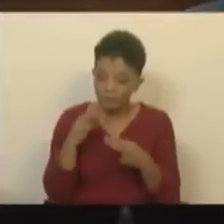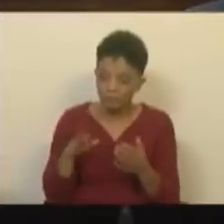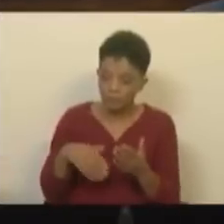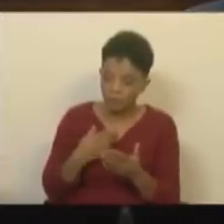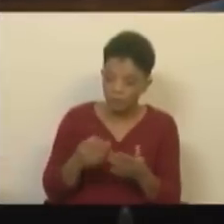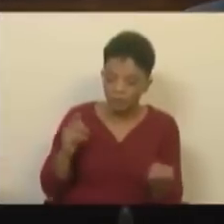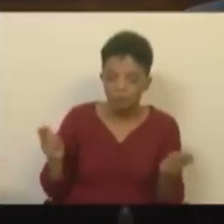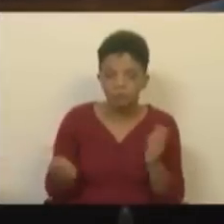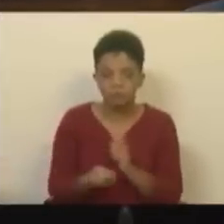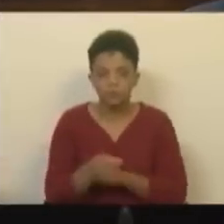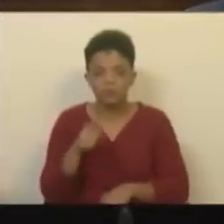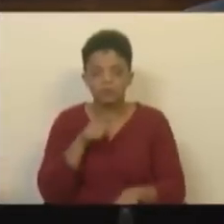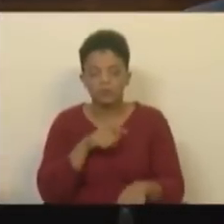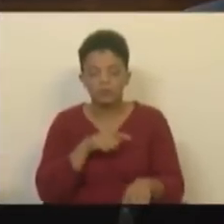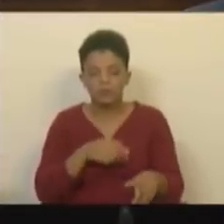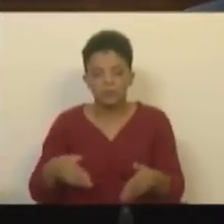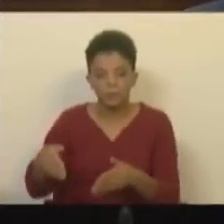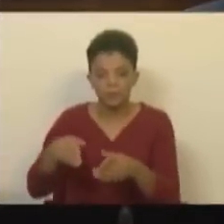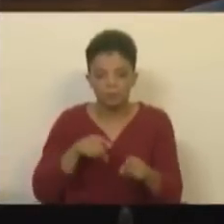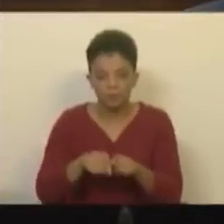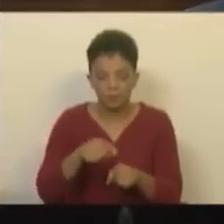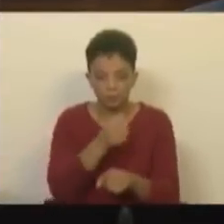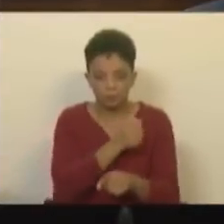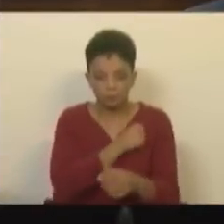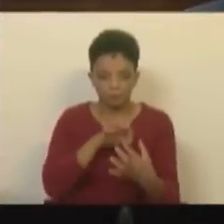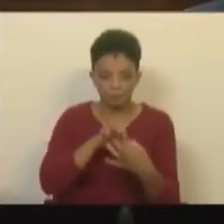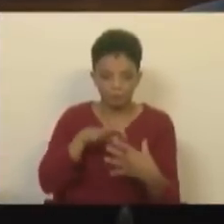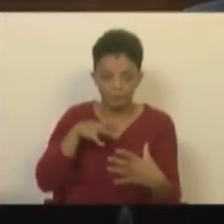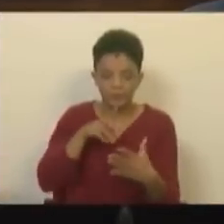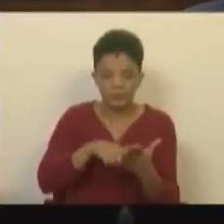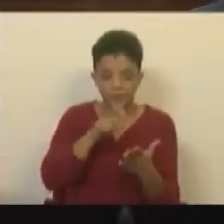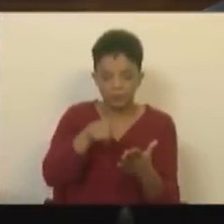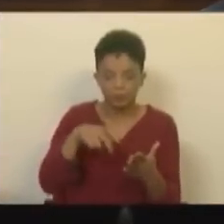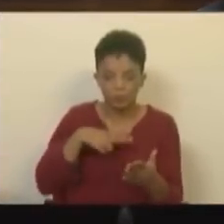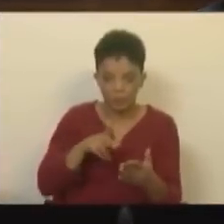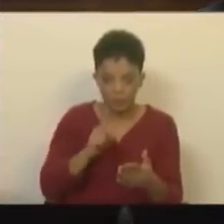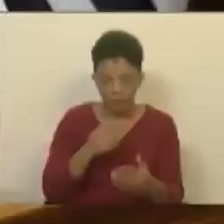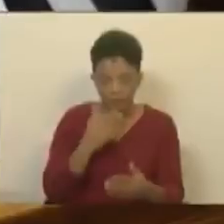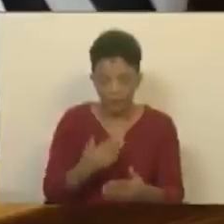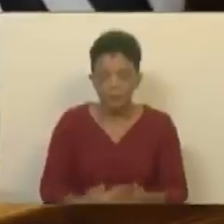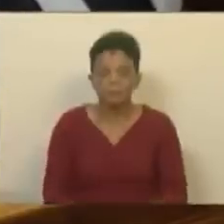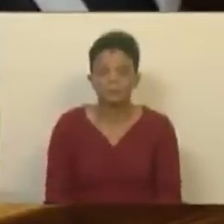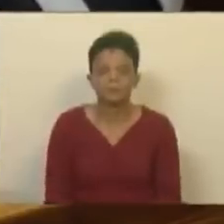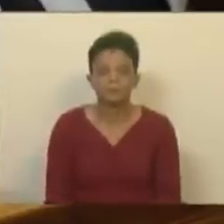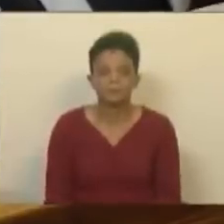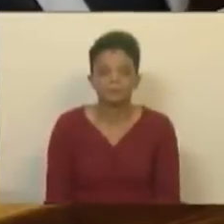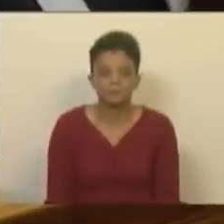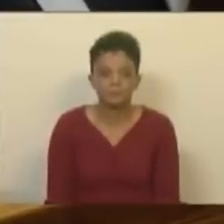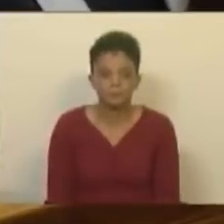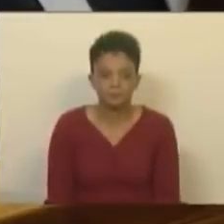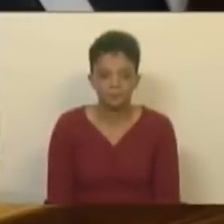inverter o rumo de uma política de habitação que não serve as necessidades dos portugueses Muito obrigado